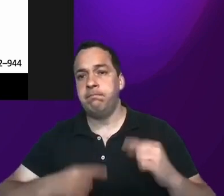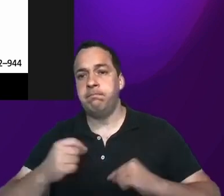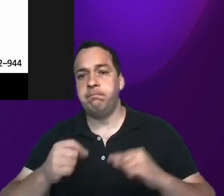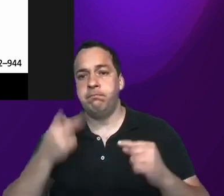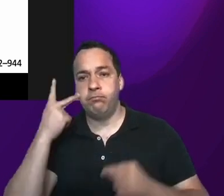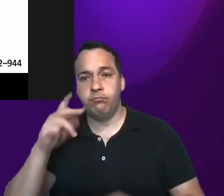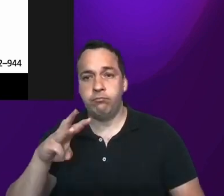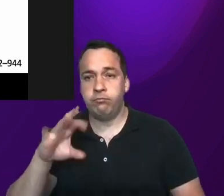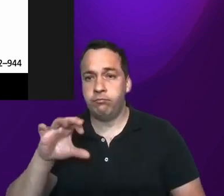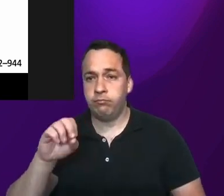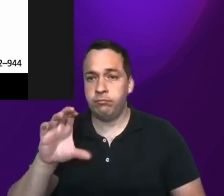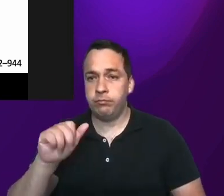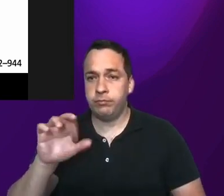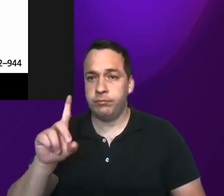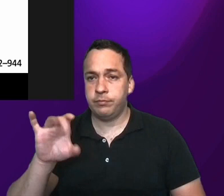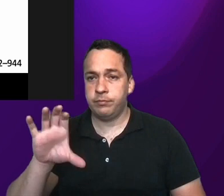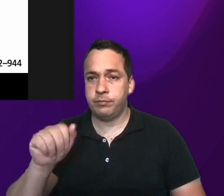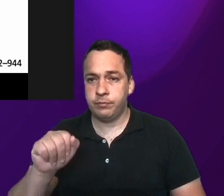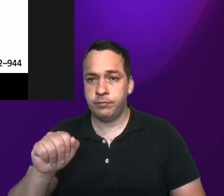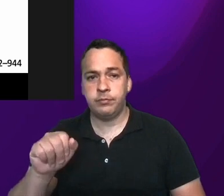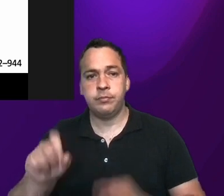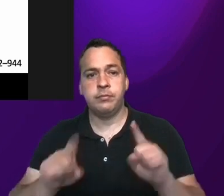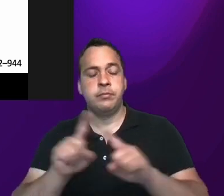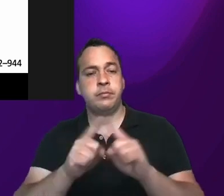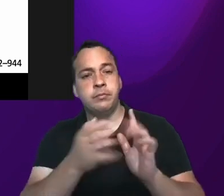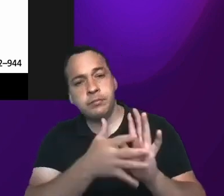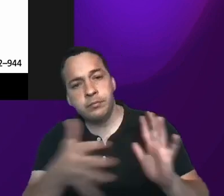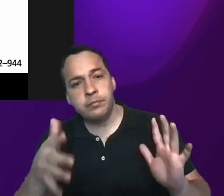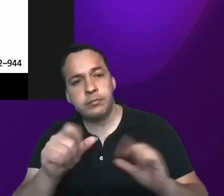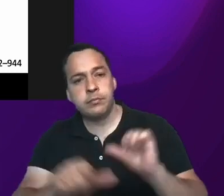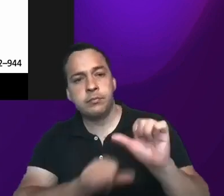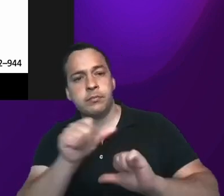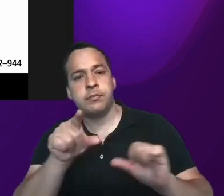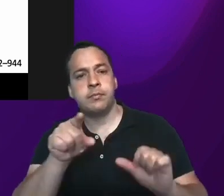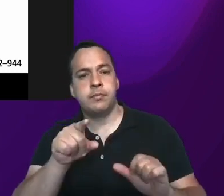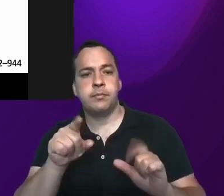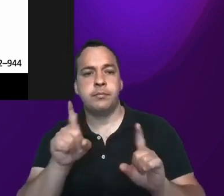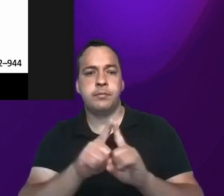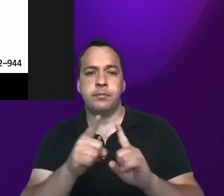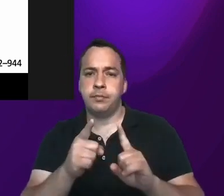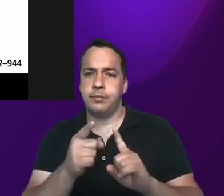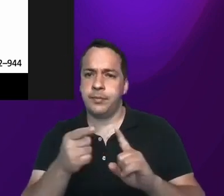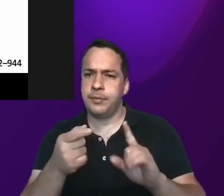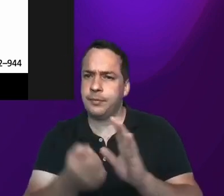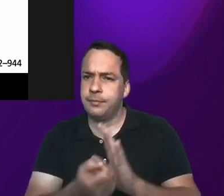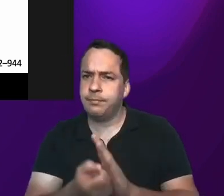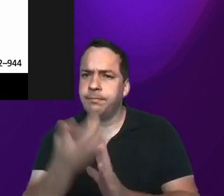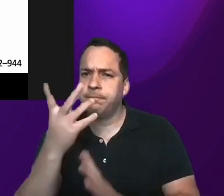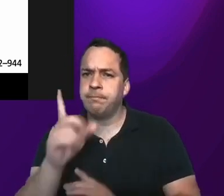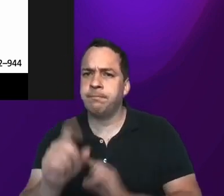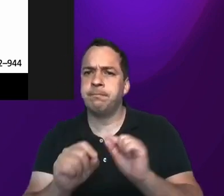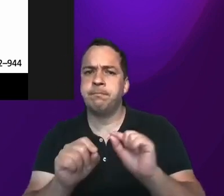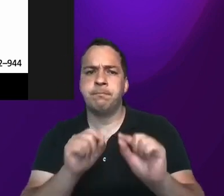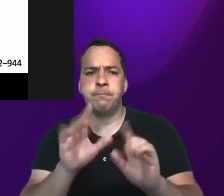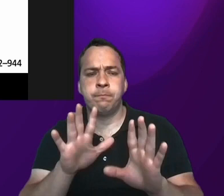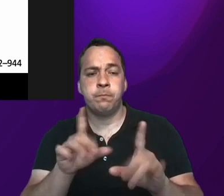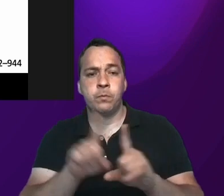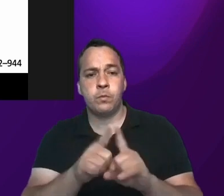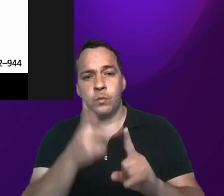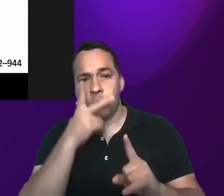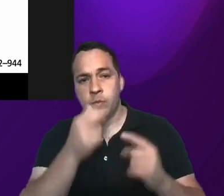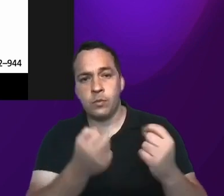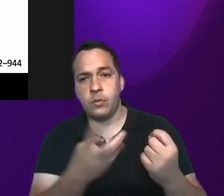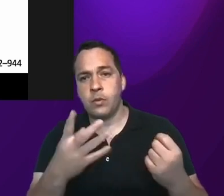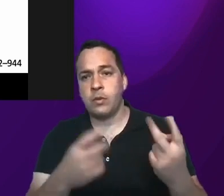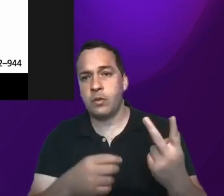miocárdica, e durante a diálise, essa alteração frequente em mais 2 ou 3 paredes,